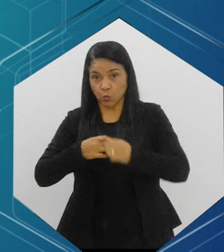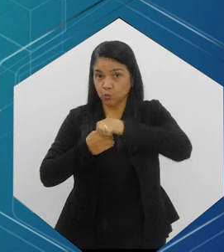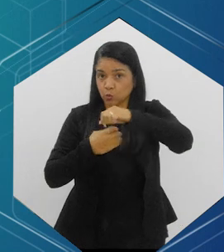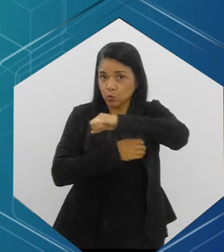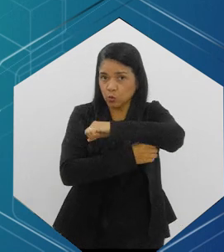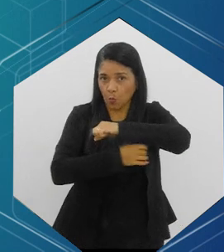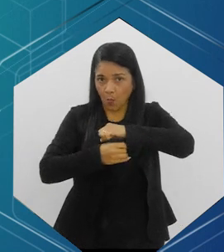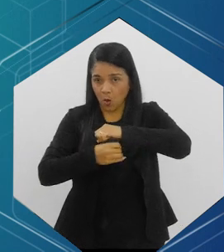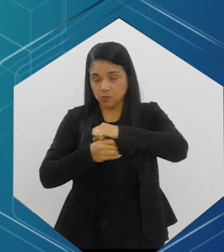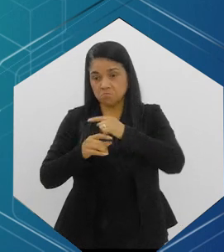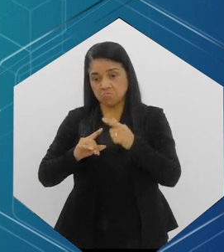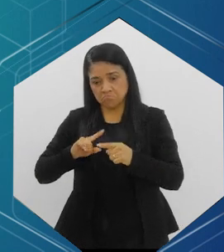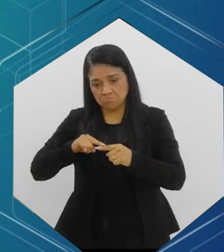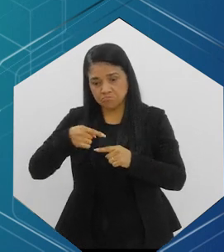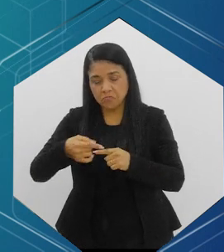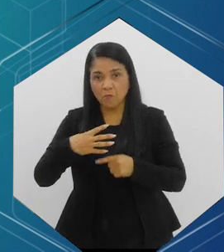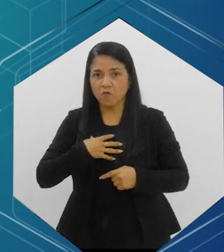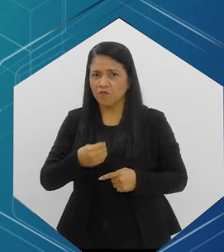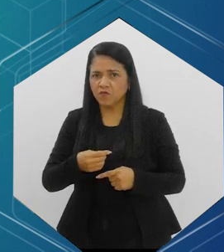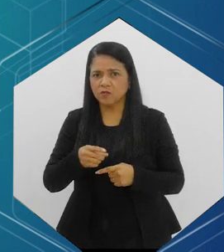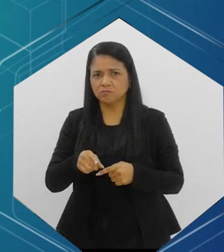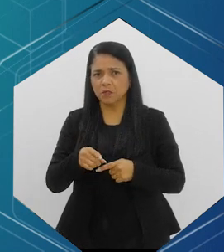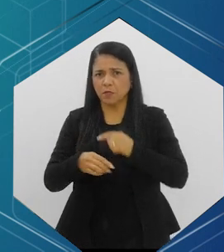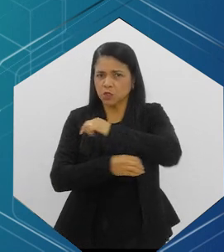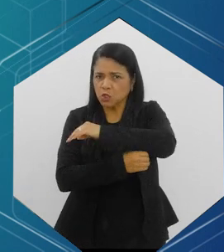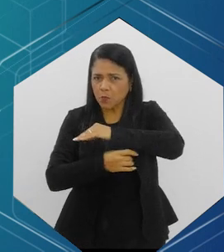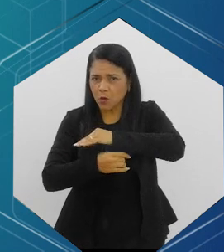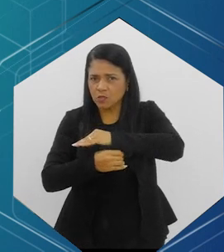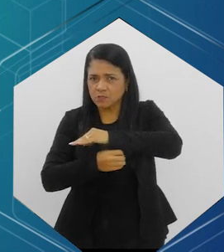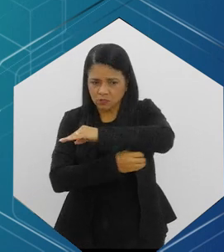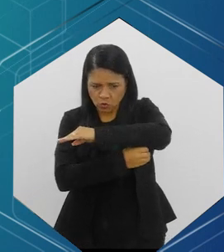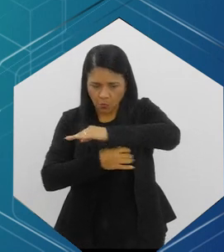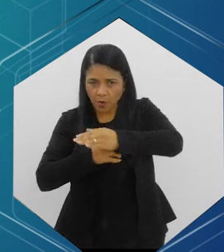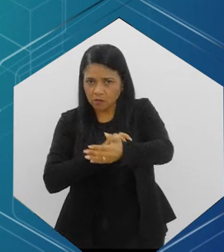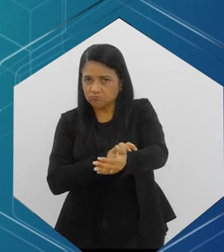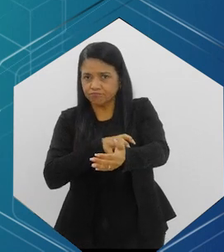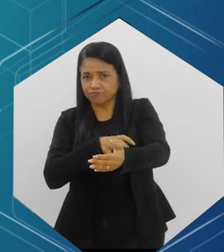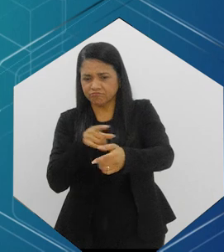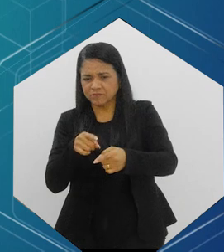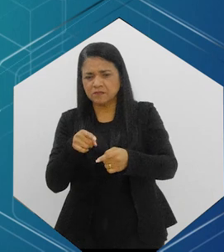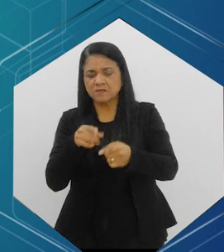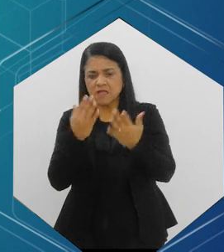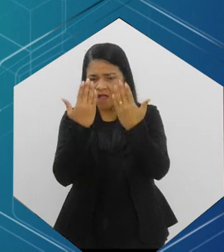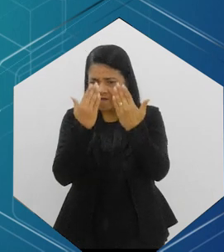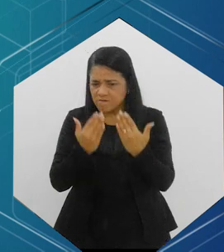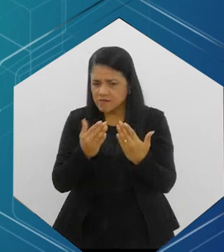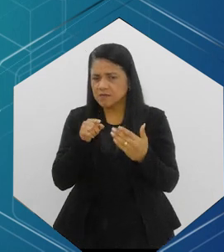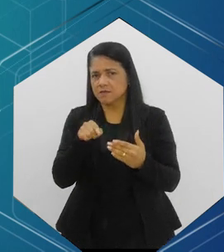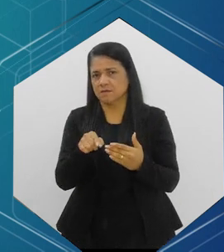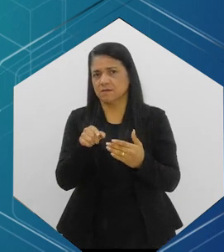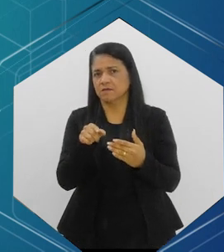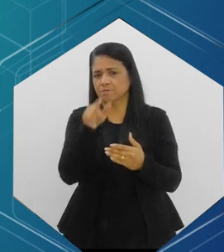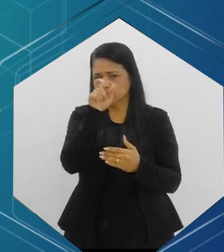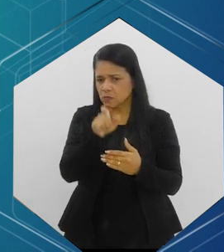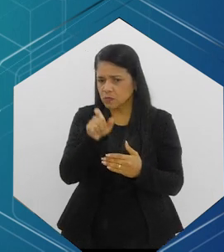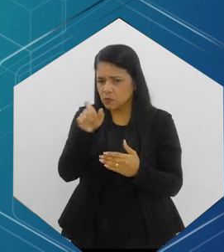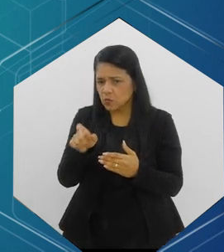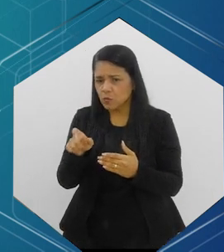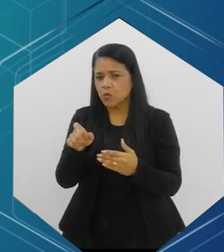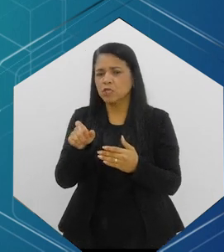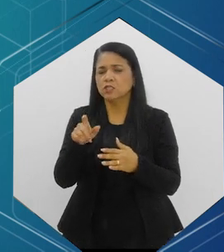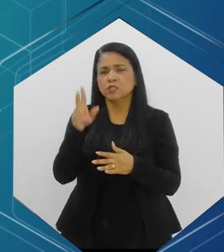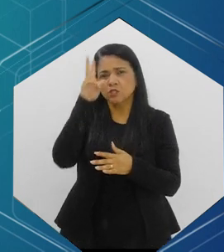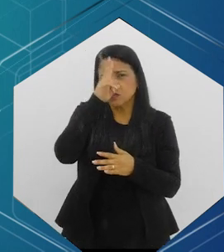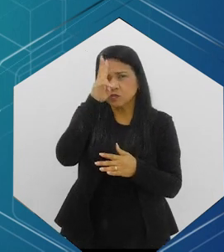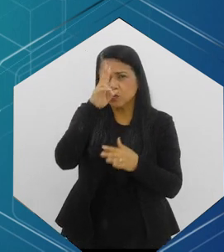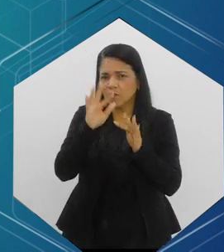ter trombose e meu filho ter trombose também. Se você, ao avaliar o paciente, ao perguntar ao paciente